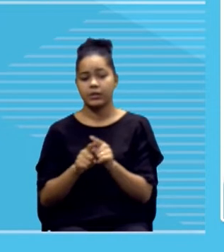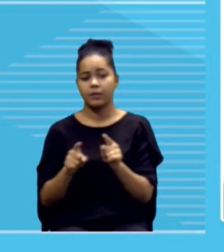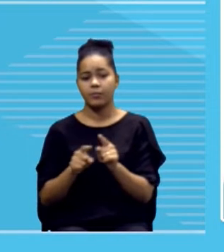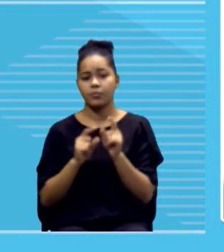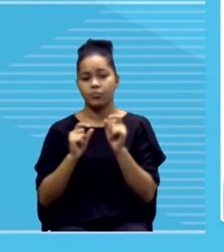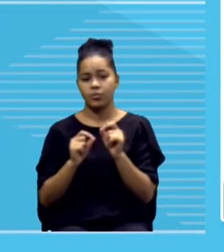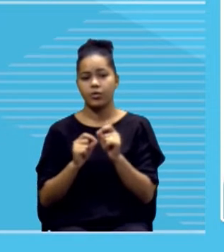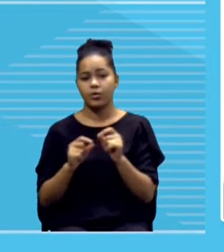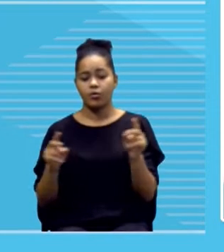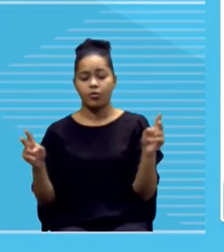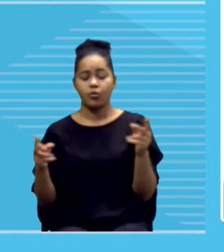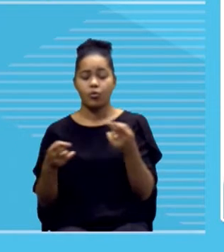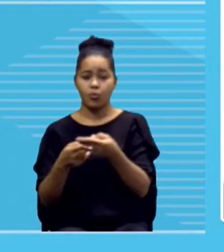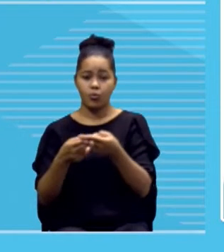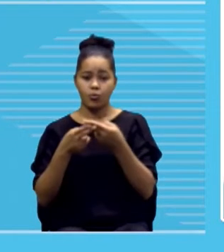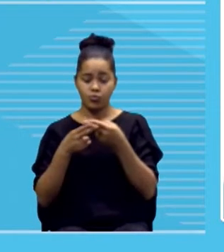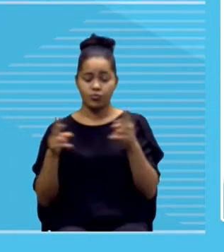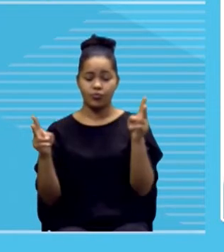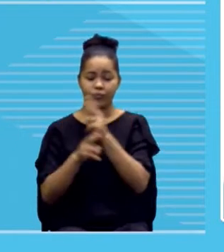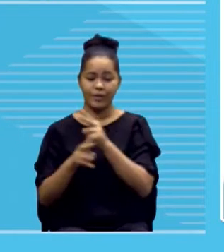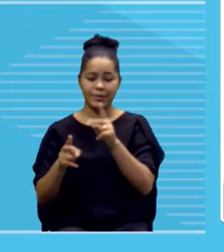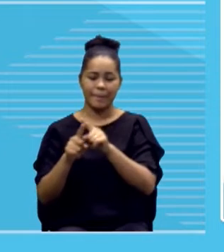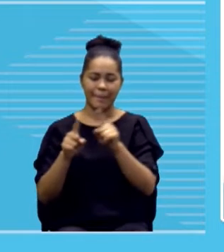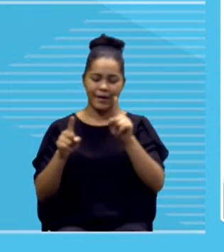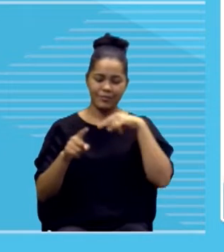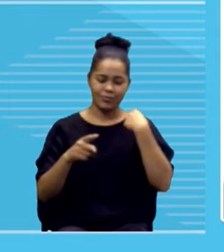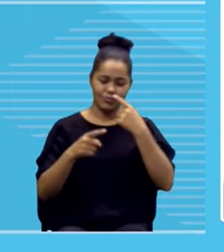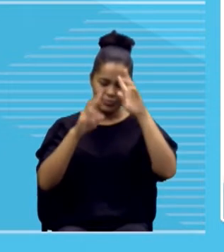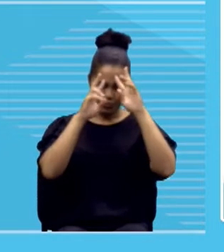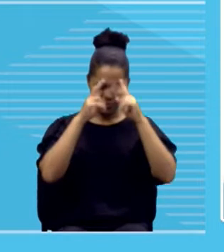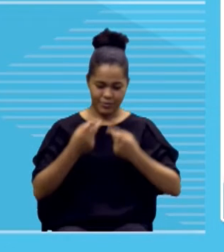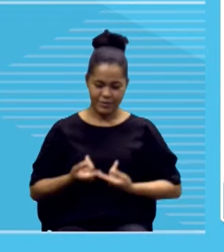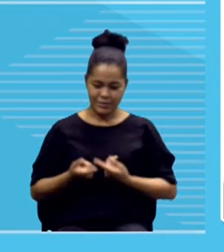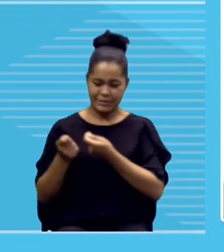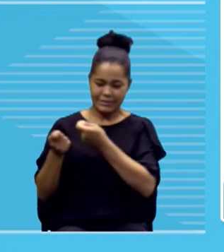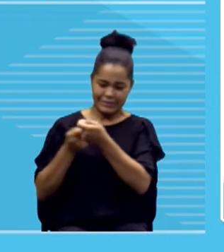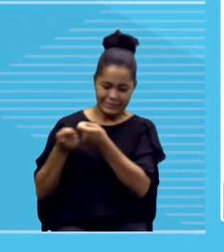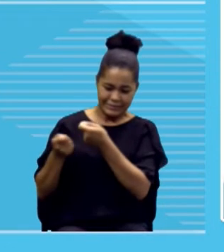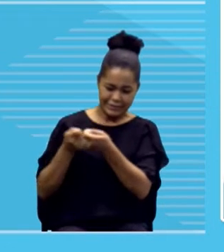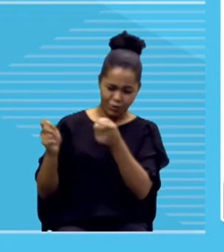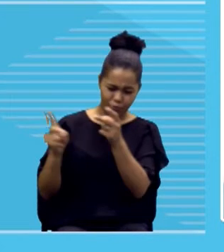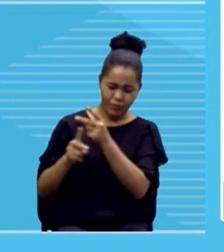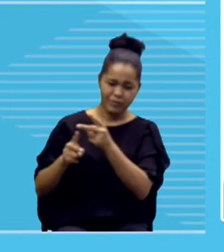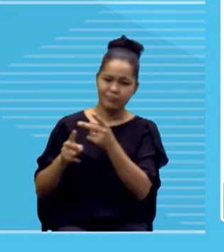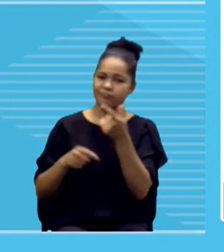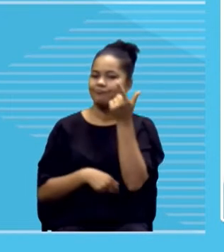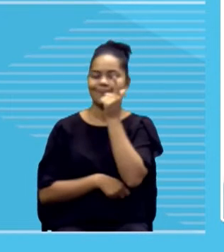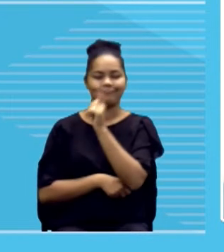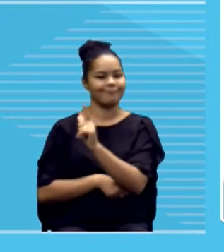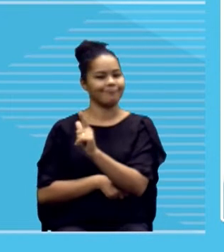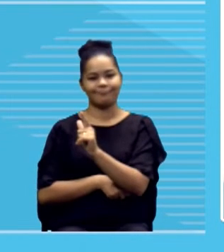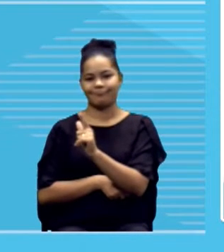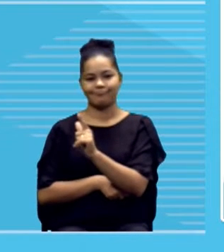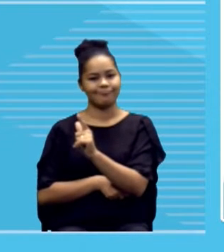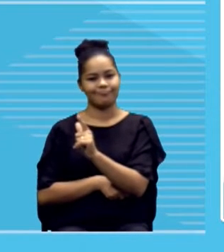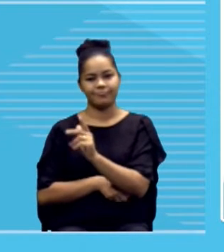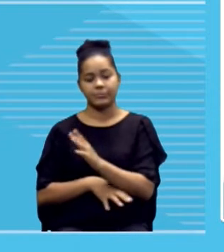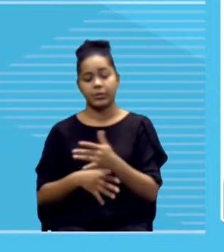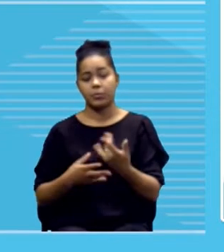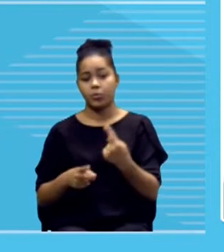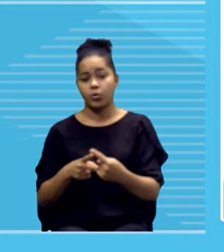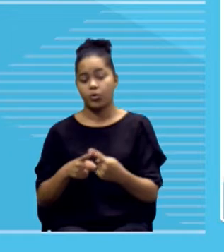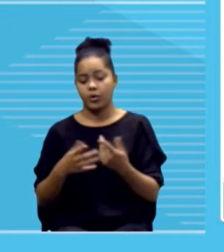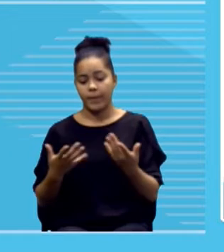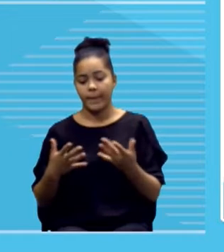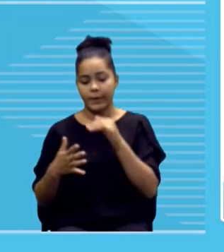A gente usa o vento, mas a gente não controla ele. Pode ser que uma região que hoje tem uma forte zona de corrente de vento,